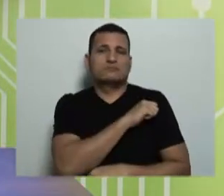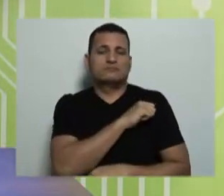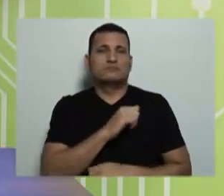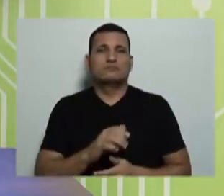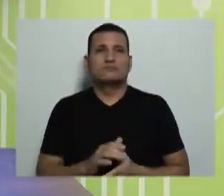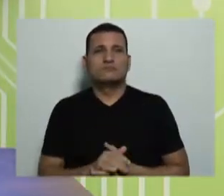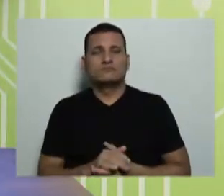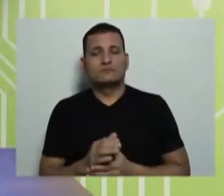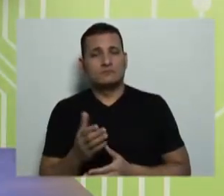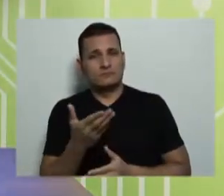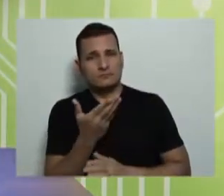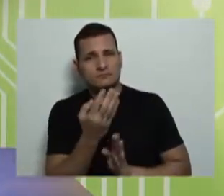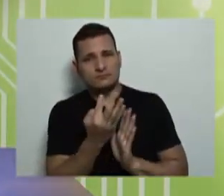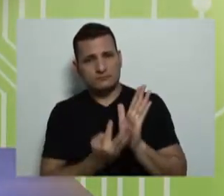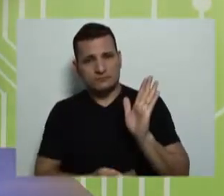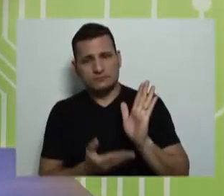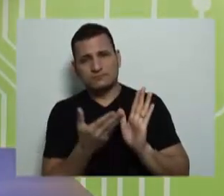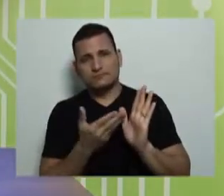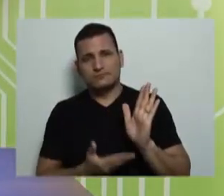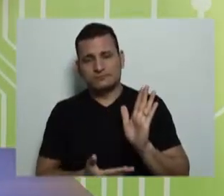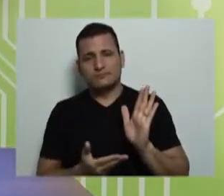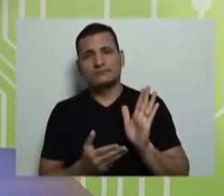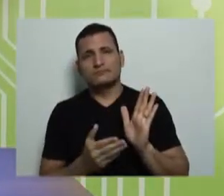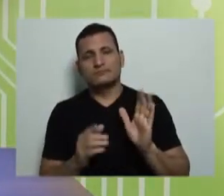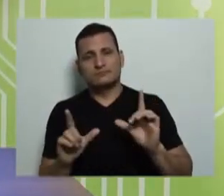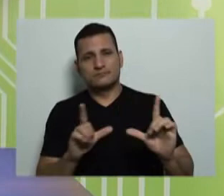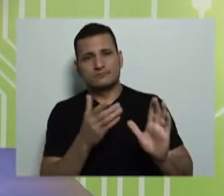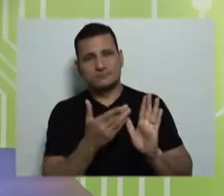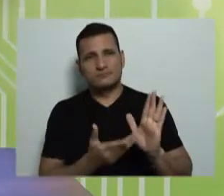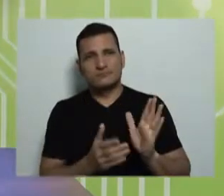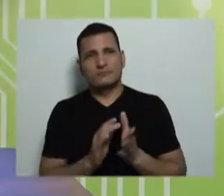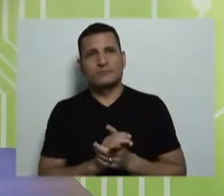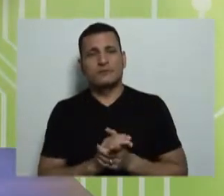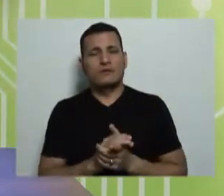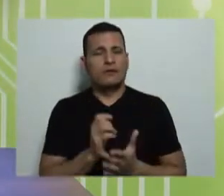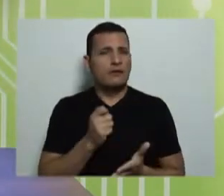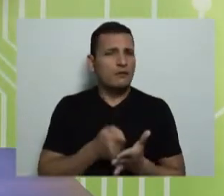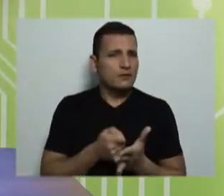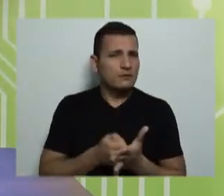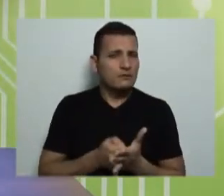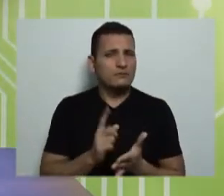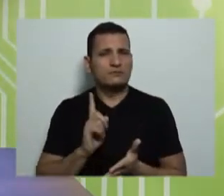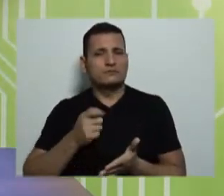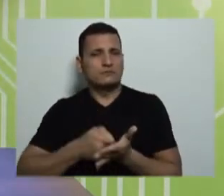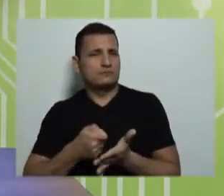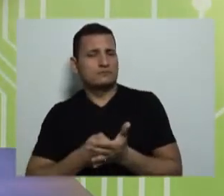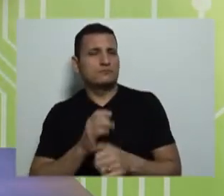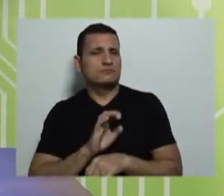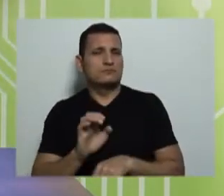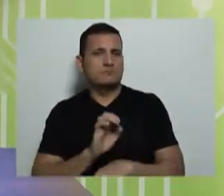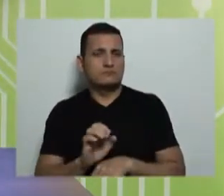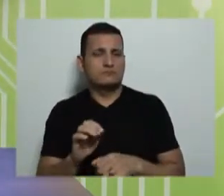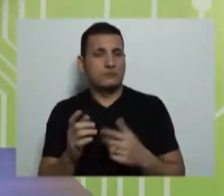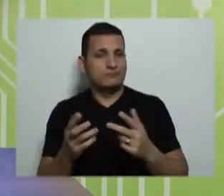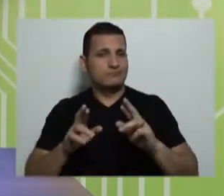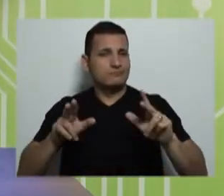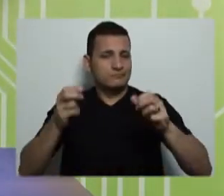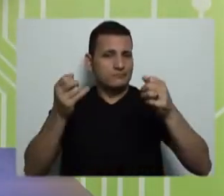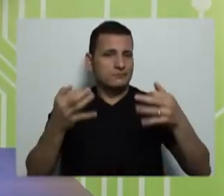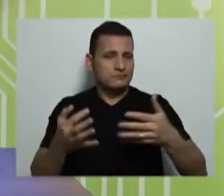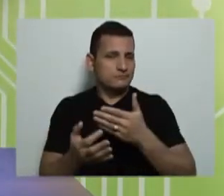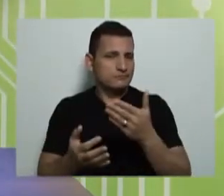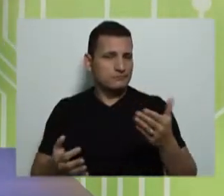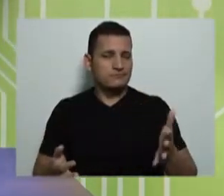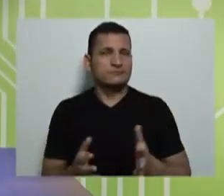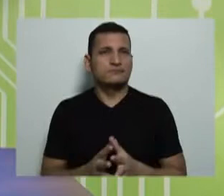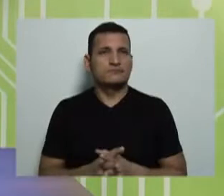texto, para aquelas pessoas que são mais atentas, já mencionaram aqui, estágio obrigatório e não obrigatório. Eu vou falar a diferença dos dois para vocês daqui a